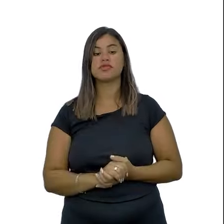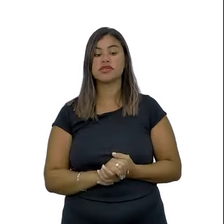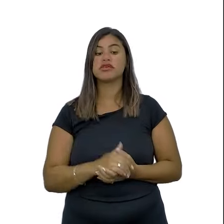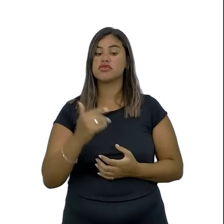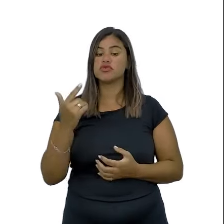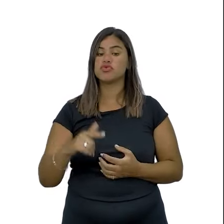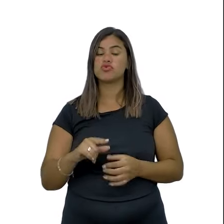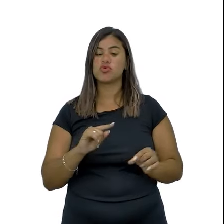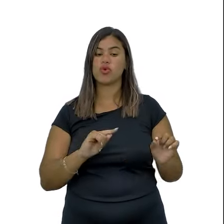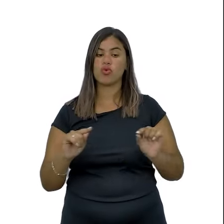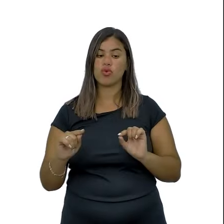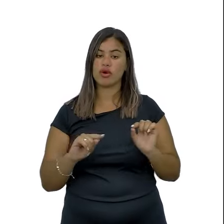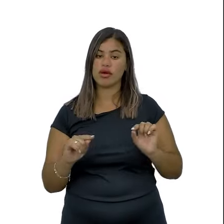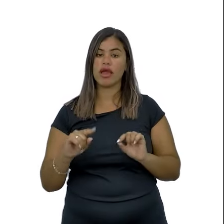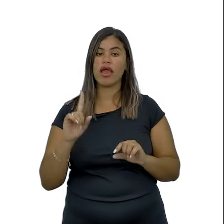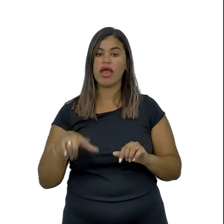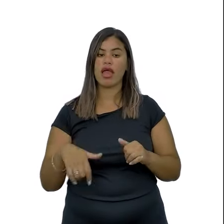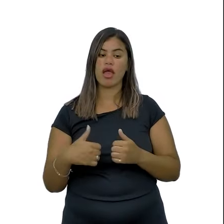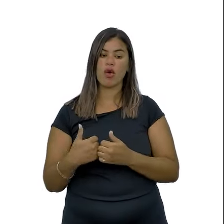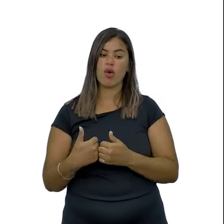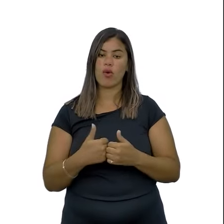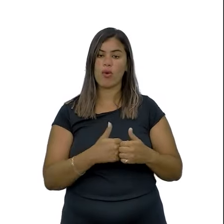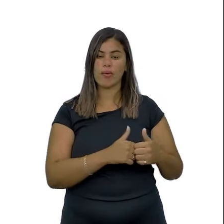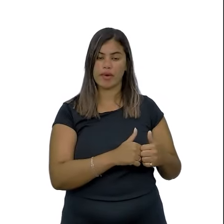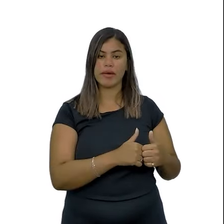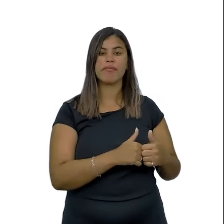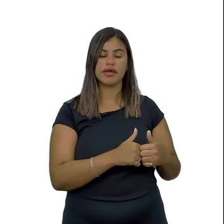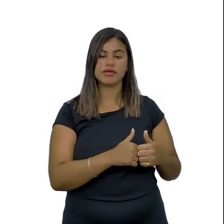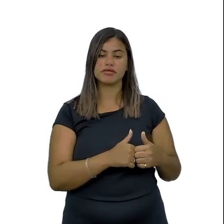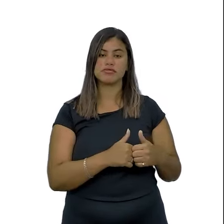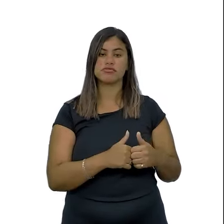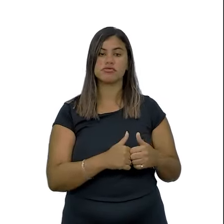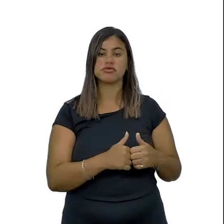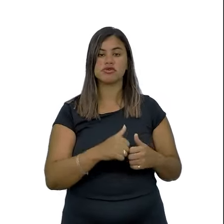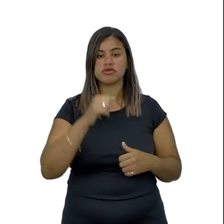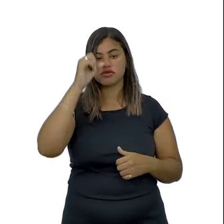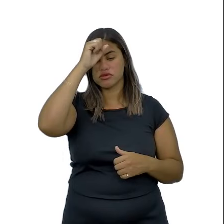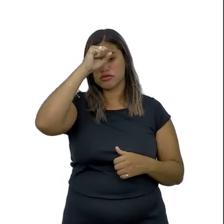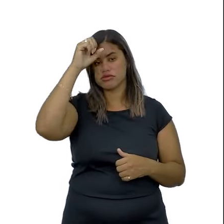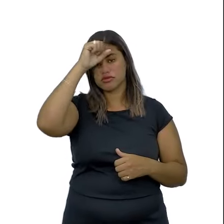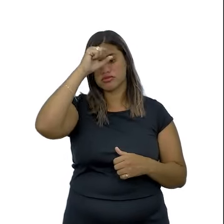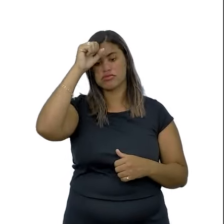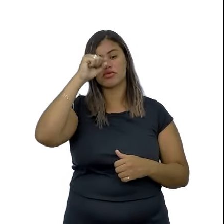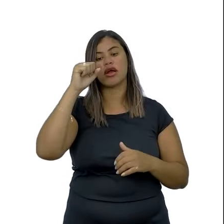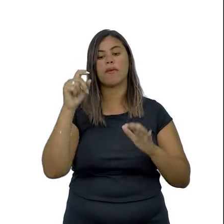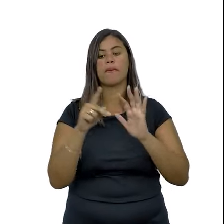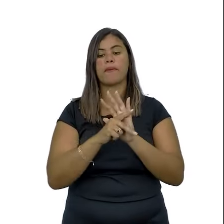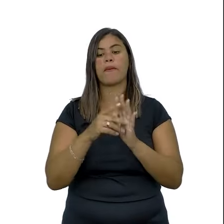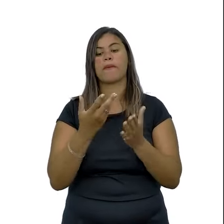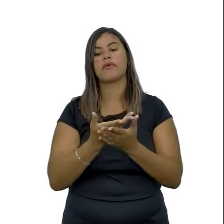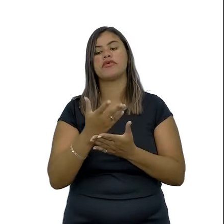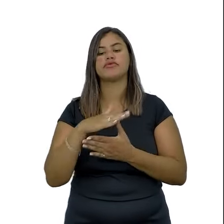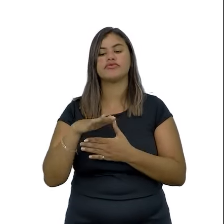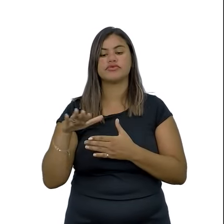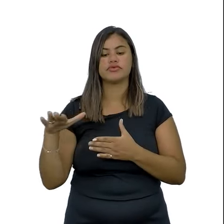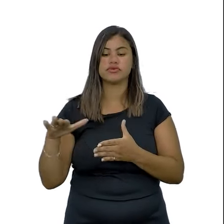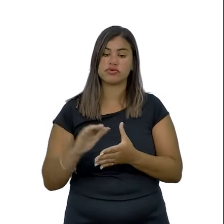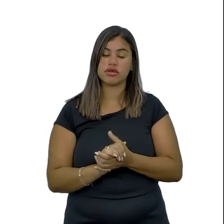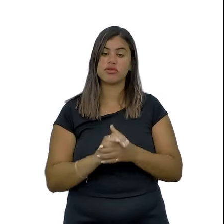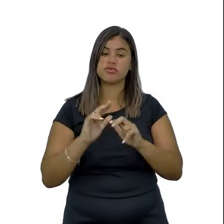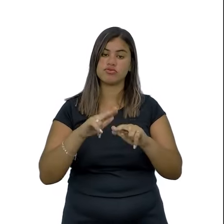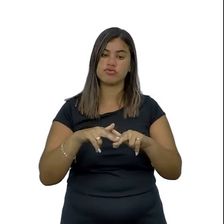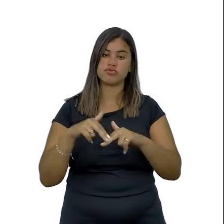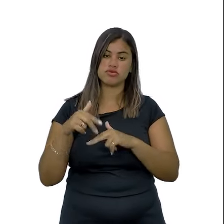aspecto importante é o acompanhamento sistemático das aprendizagens dos estudantes. Para isso, nós